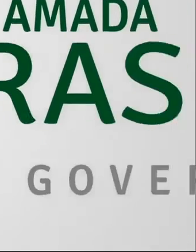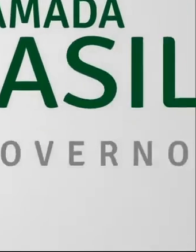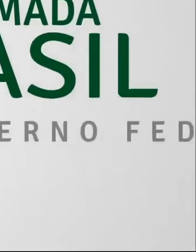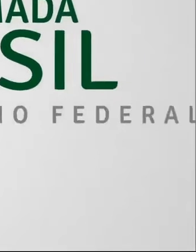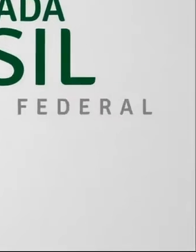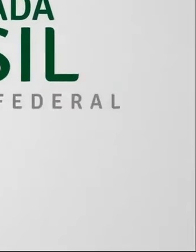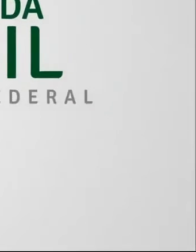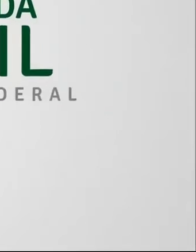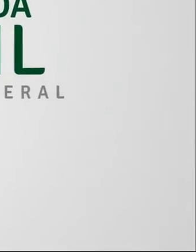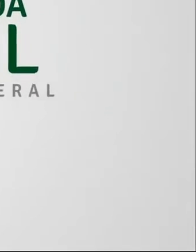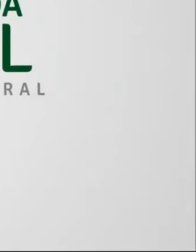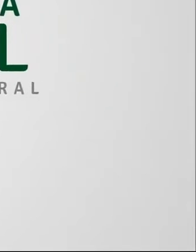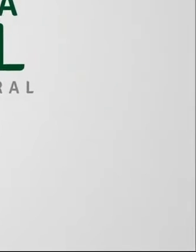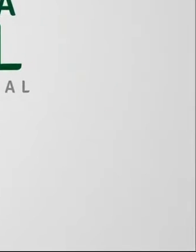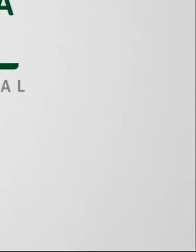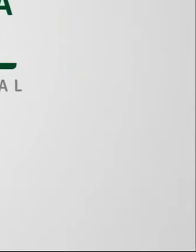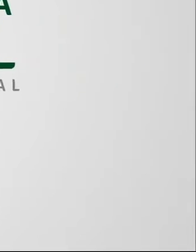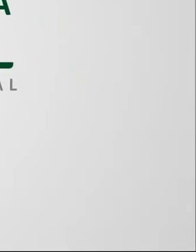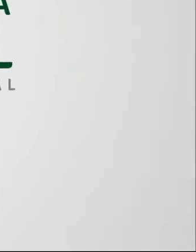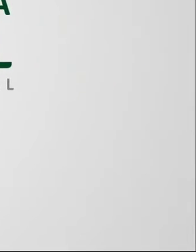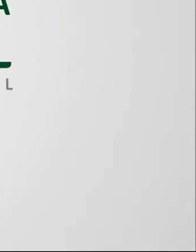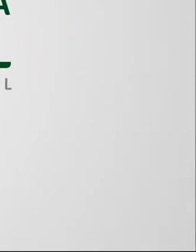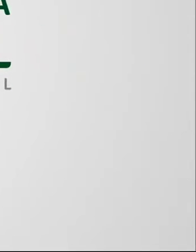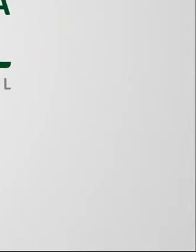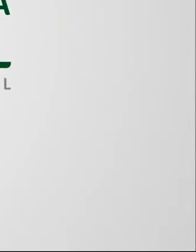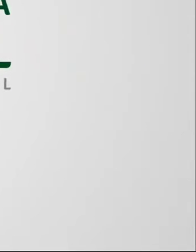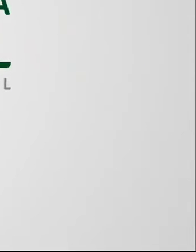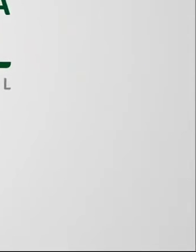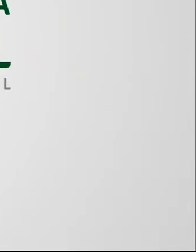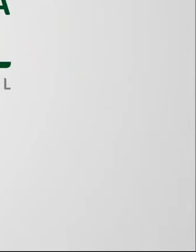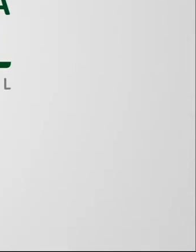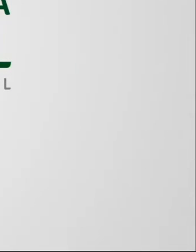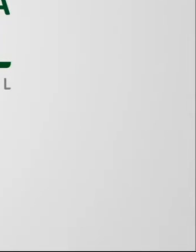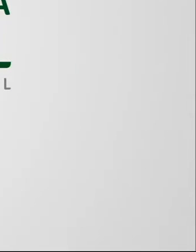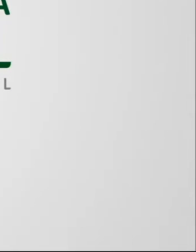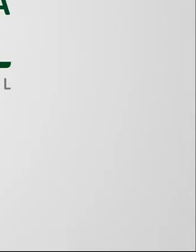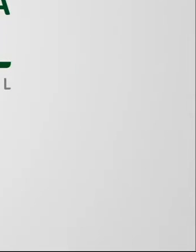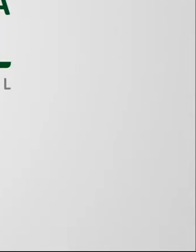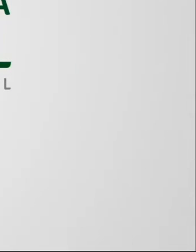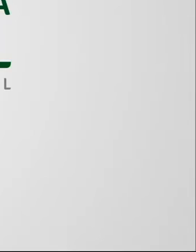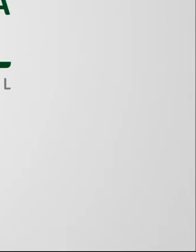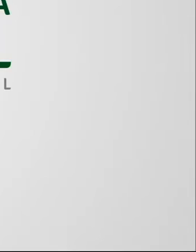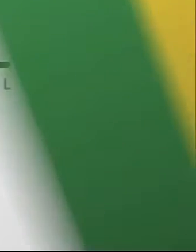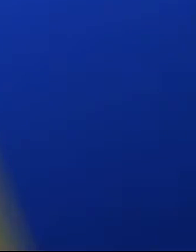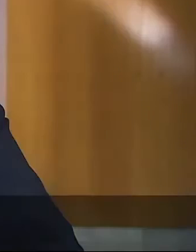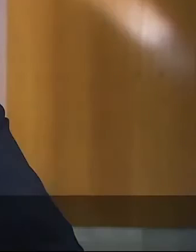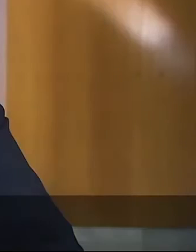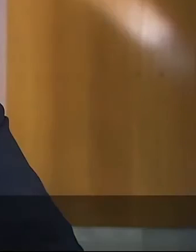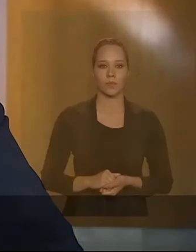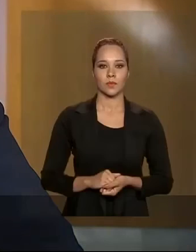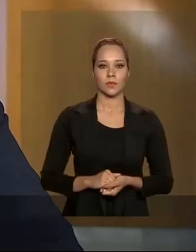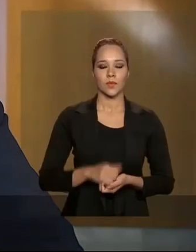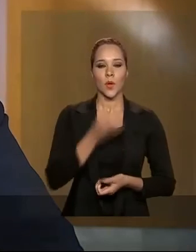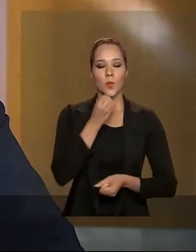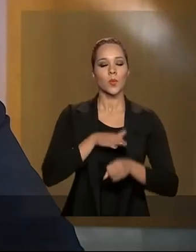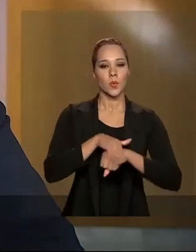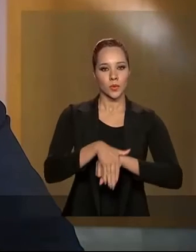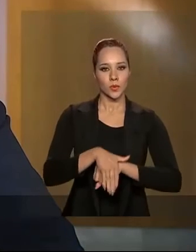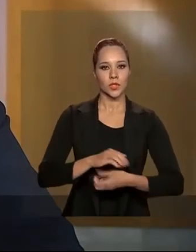Nacional de Rádio e Televisão para o pronunciamento do presidente da República, Jair Bolsonaro. Boa